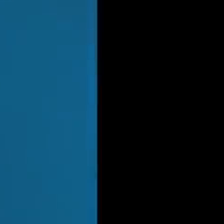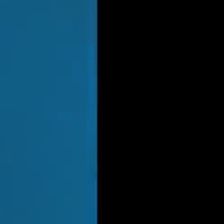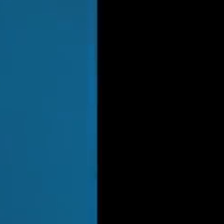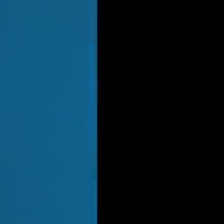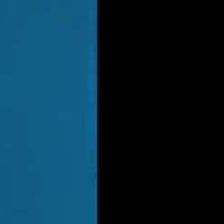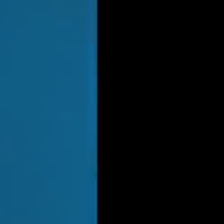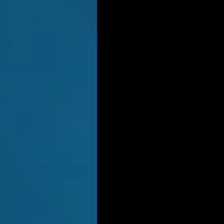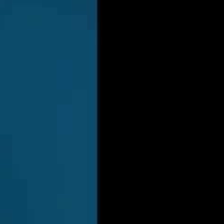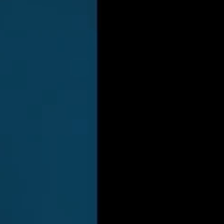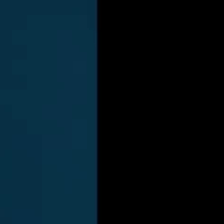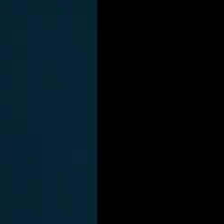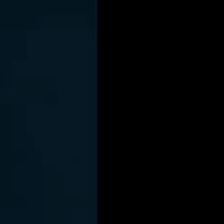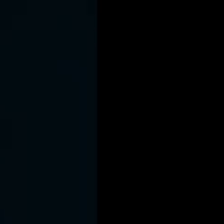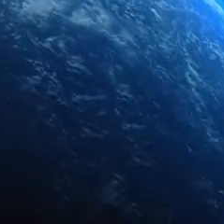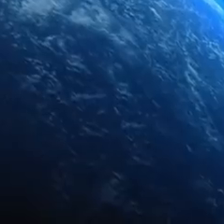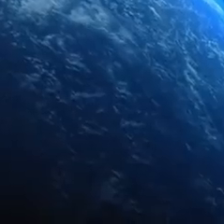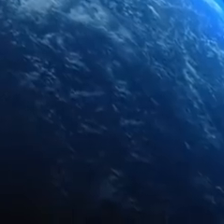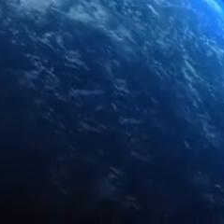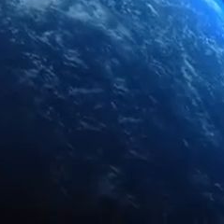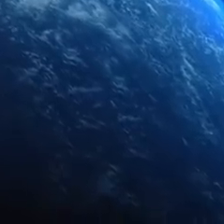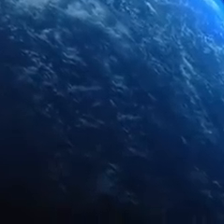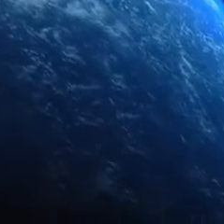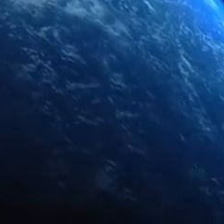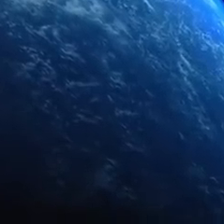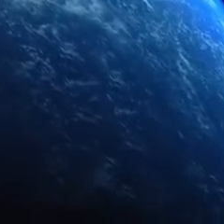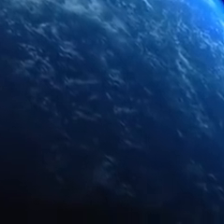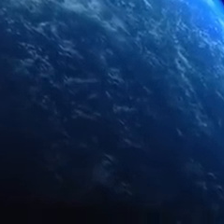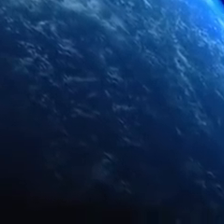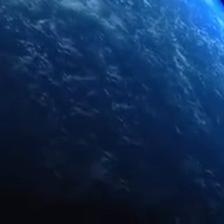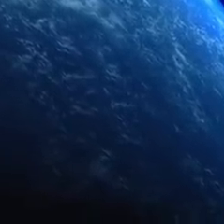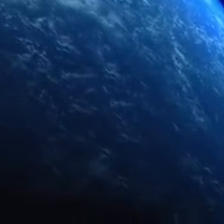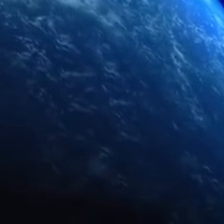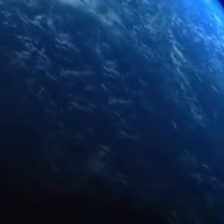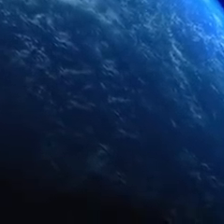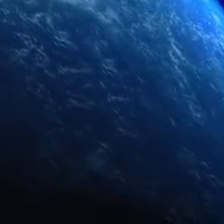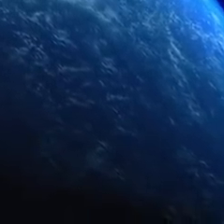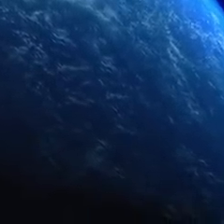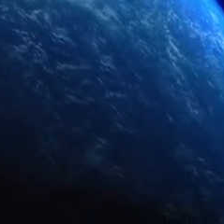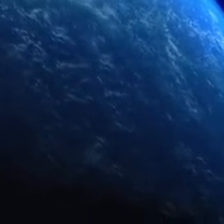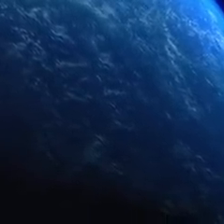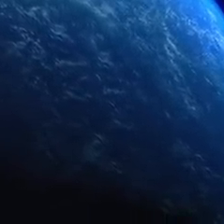aí Oi hahaha hahaha hahaha